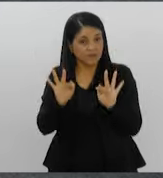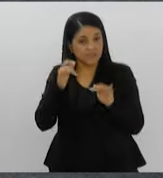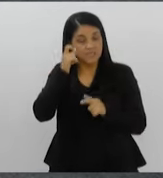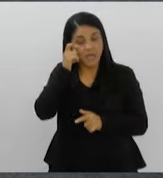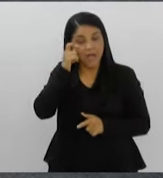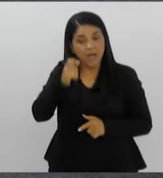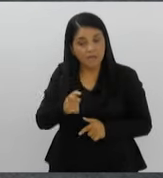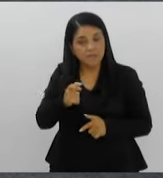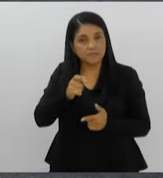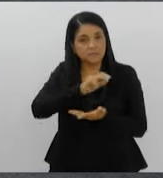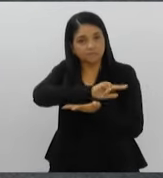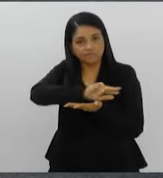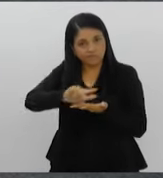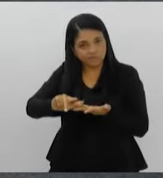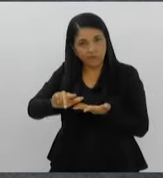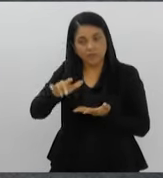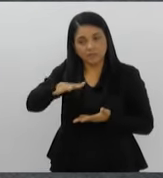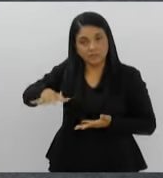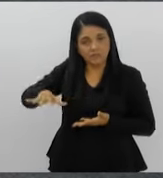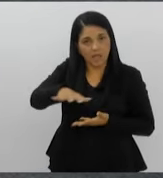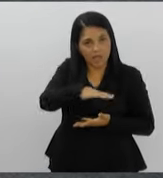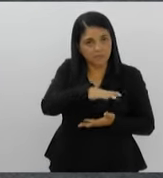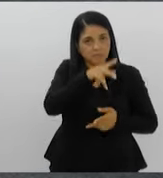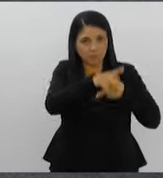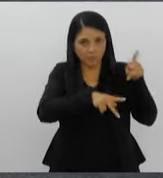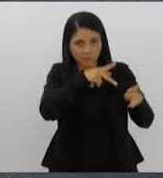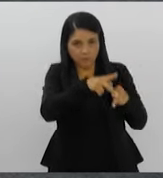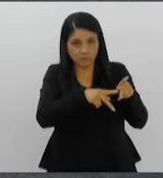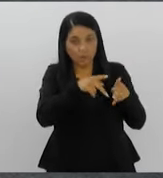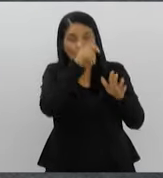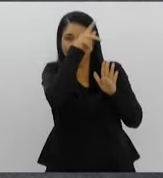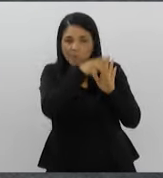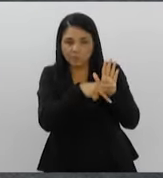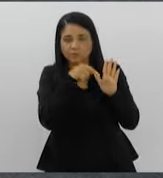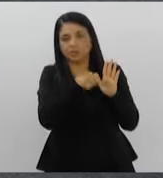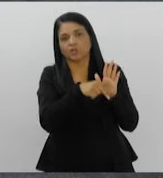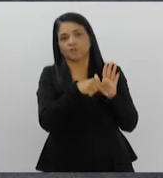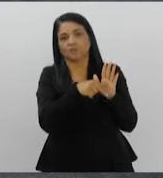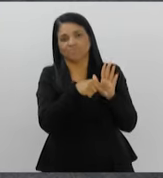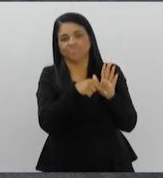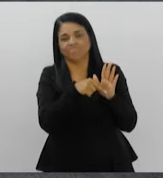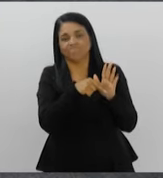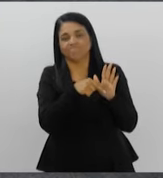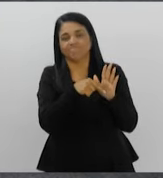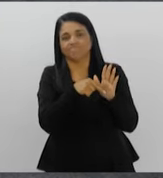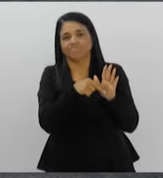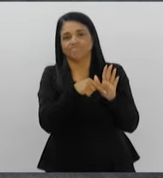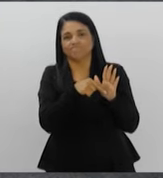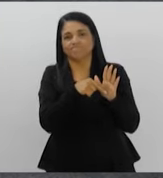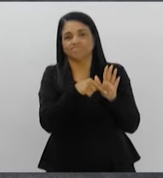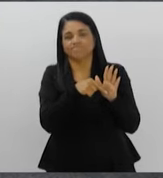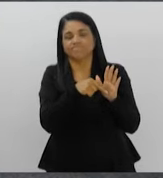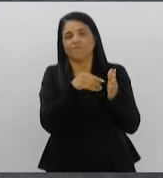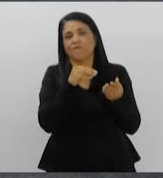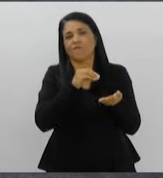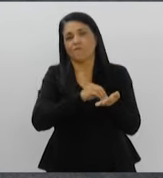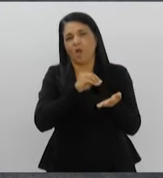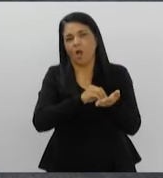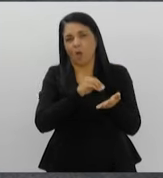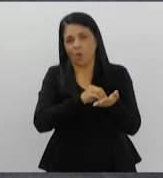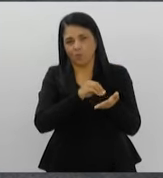às demandas de diversos segmentos da população, o projeto ainda é muito deficiente